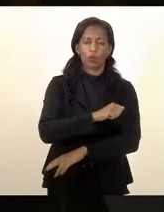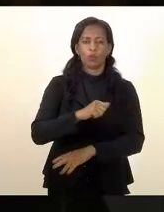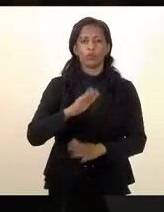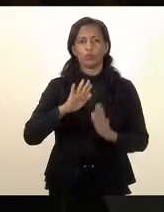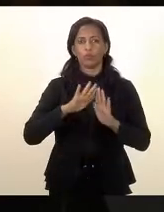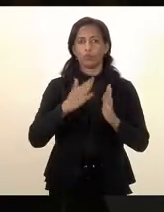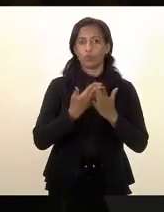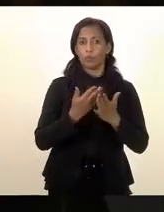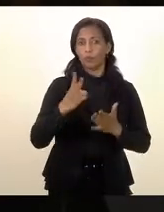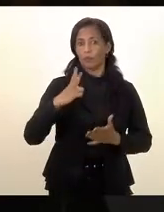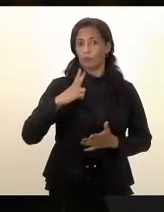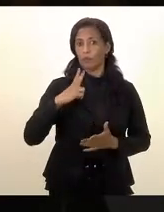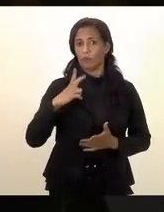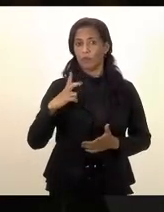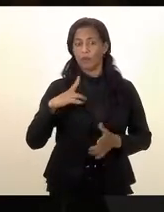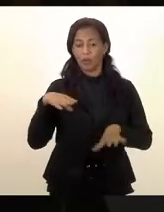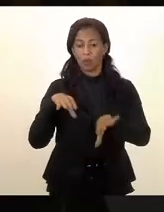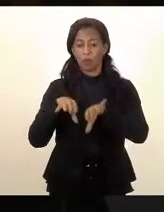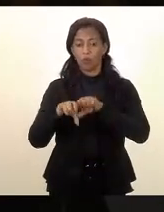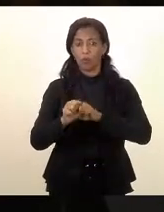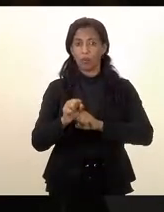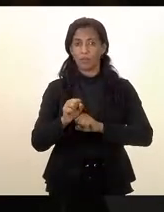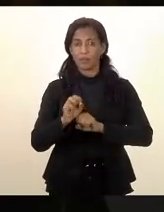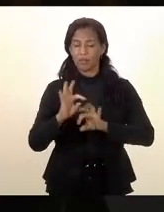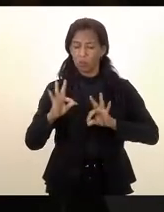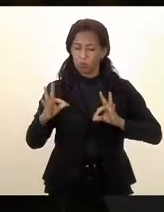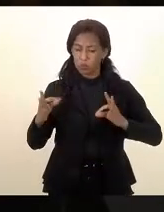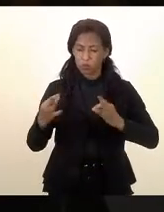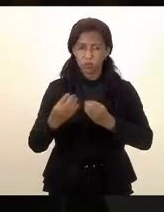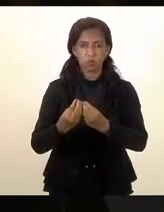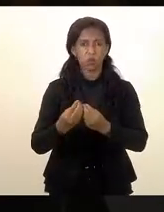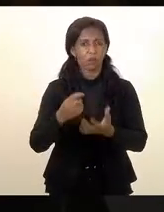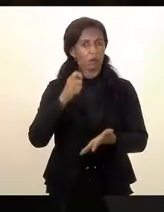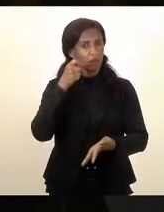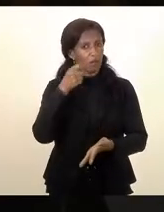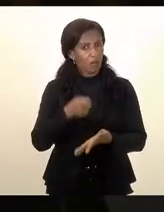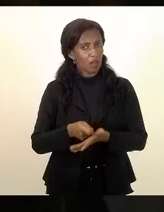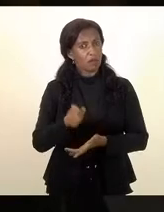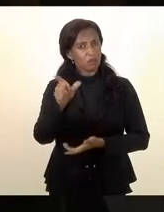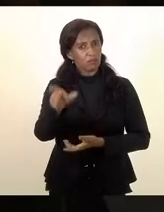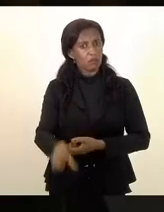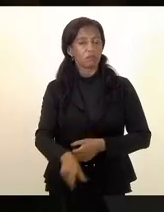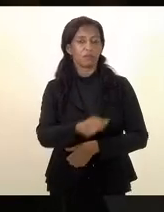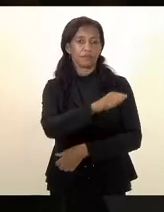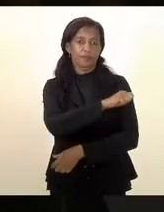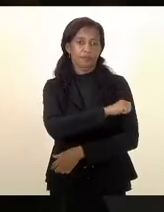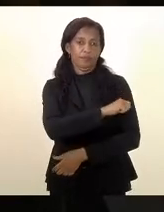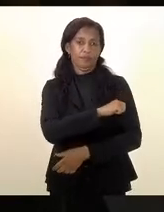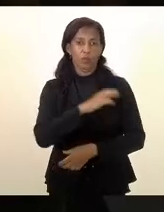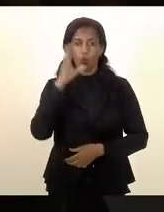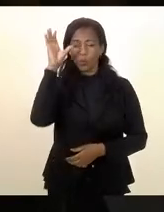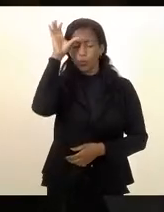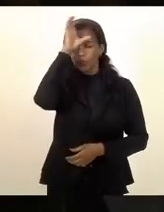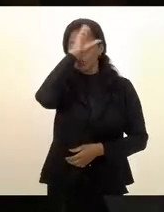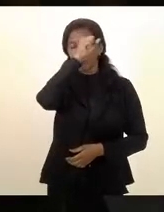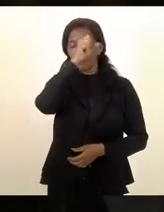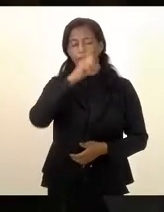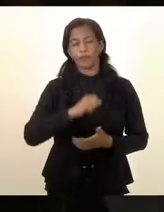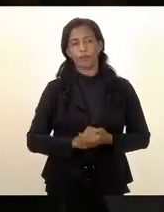ele tem em comum uma formação geral que garante para esse estudante uma compreensão